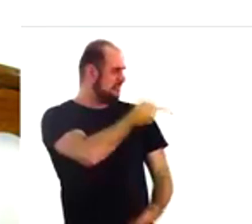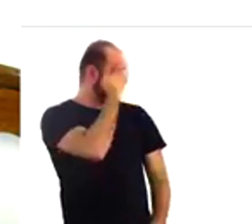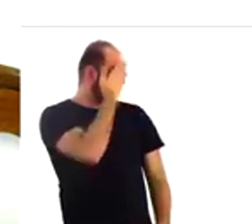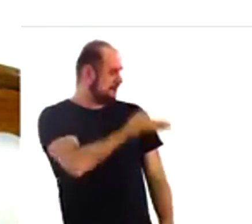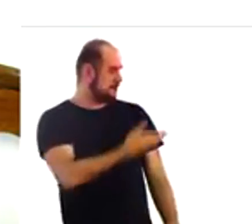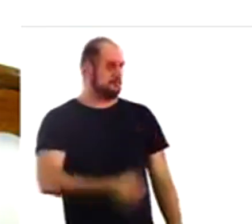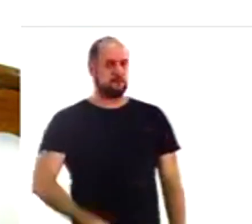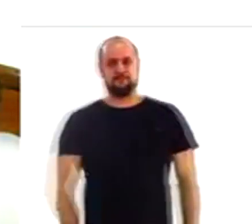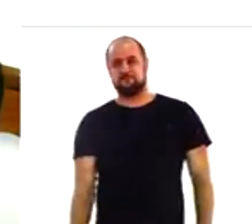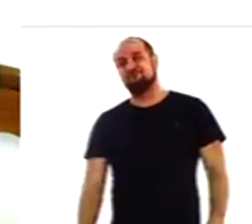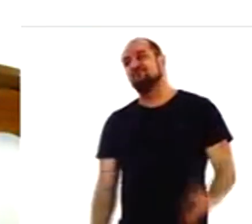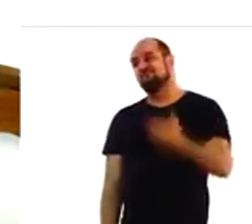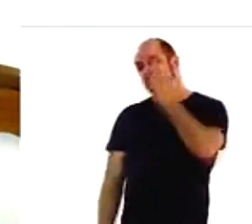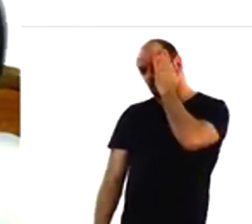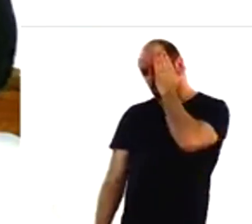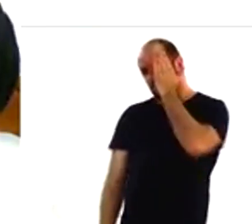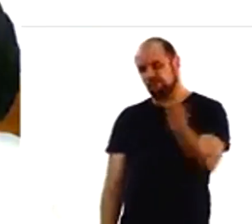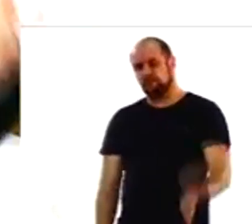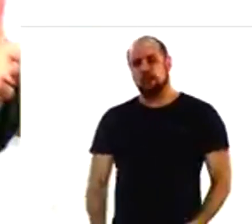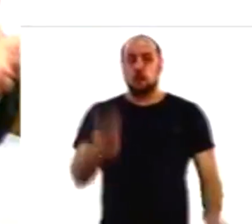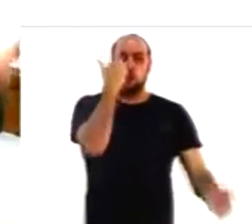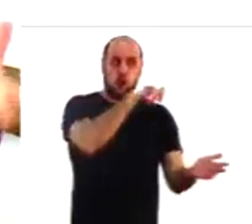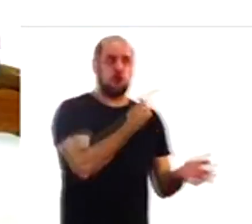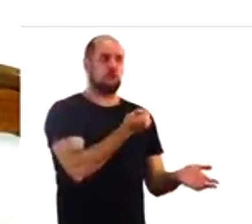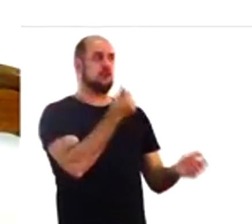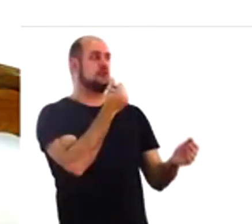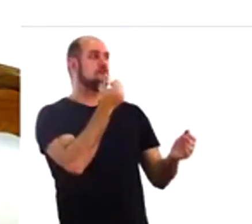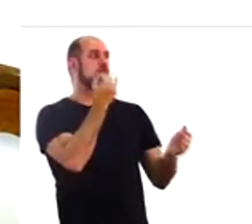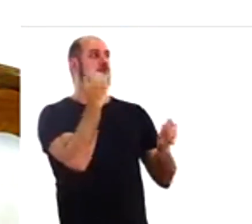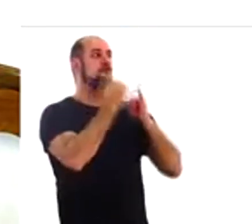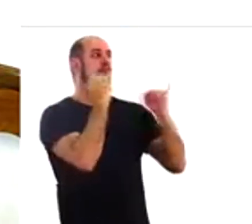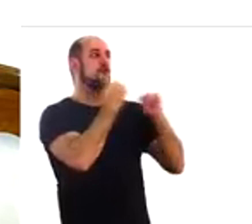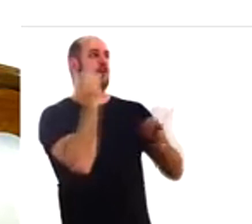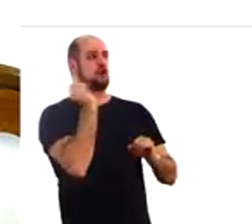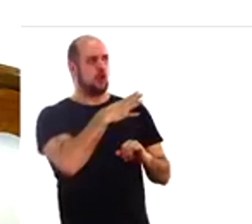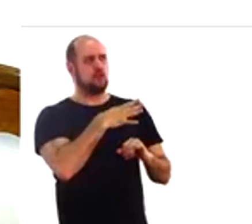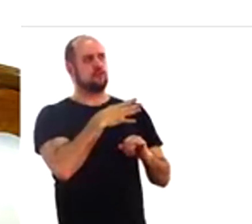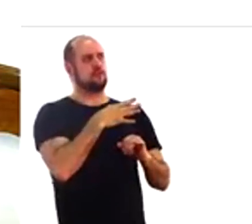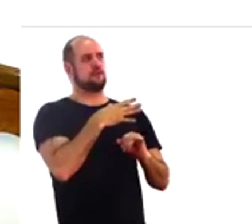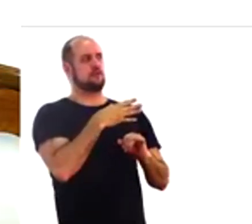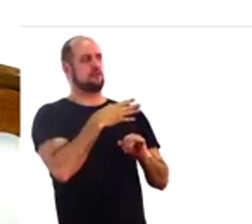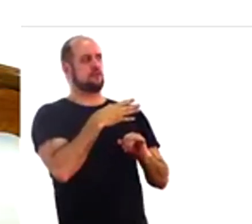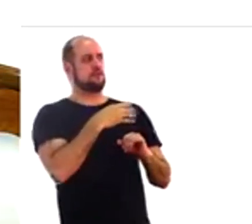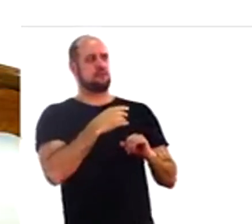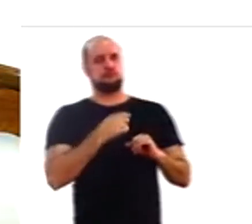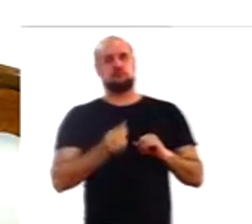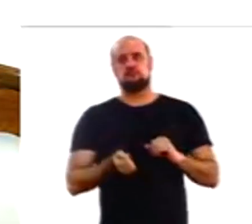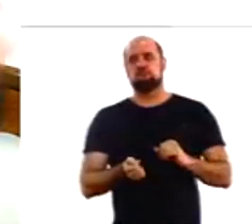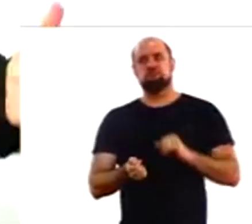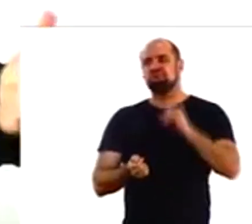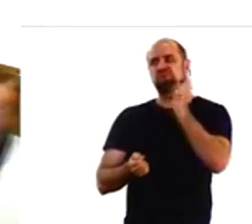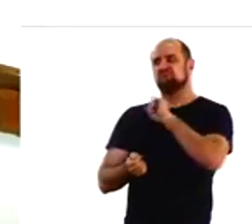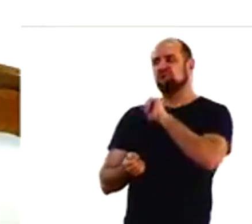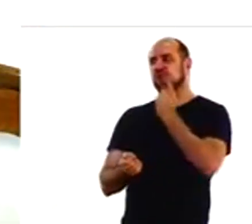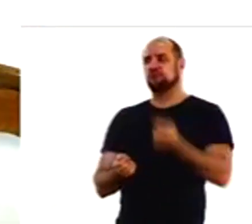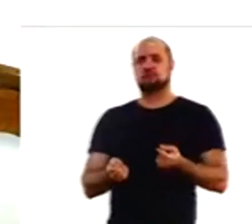sabia. Você teve alguma informação a mais além daquilo que você sabia? Não. Por que você